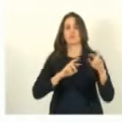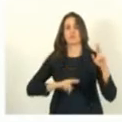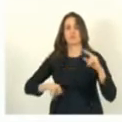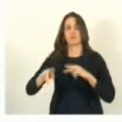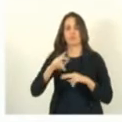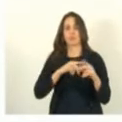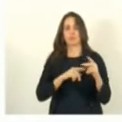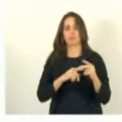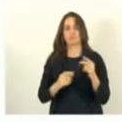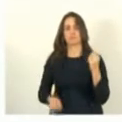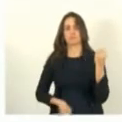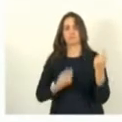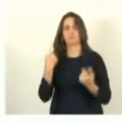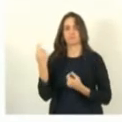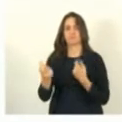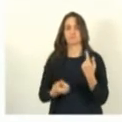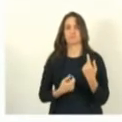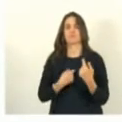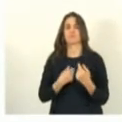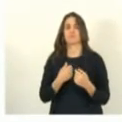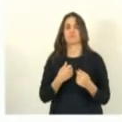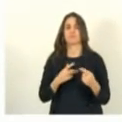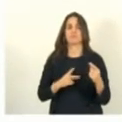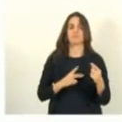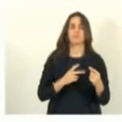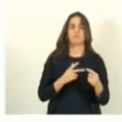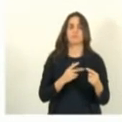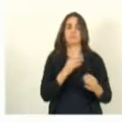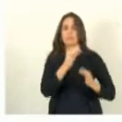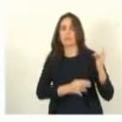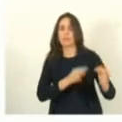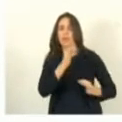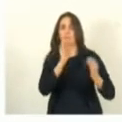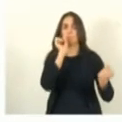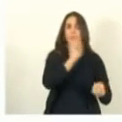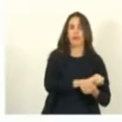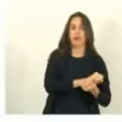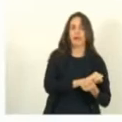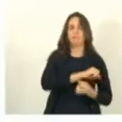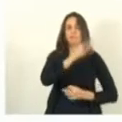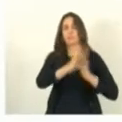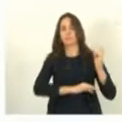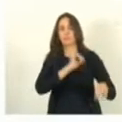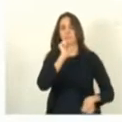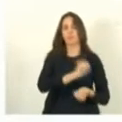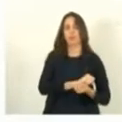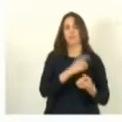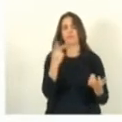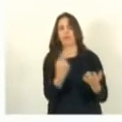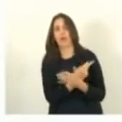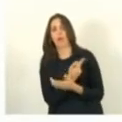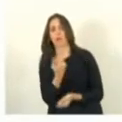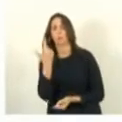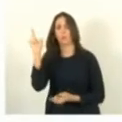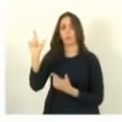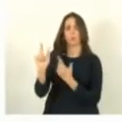hora um prescrevia algo diferente, interrompia o tratamento que um dava para falar que não era o correto, que era